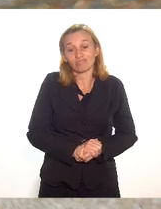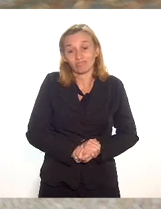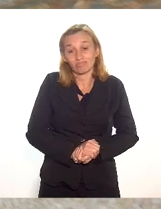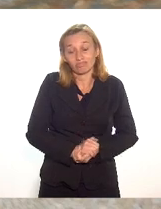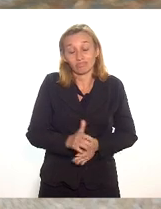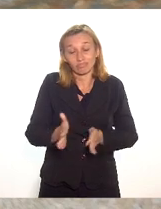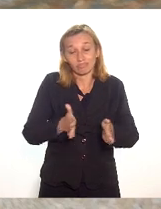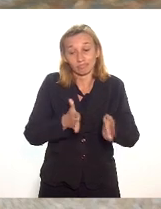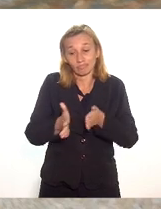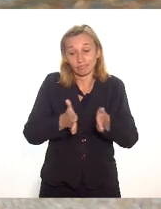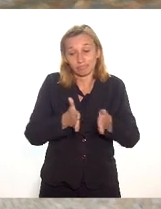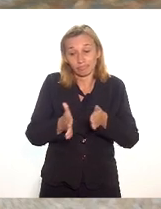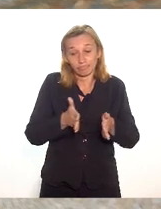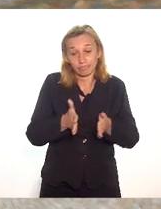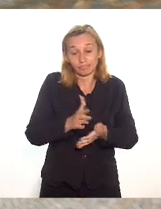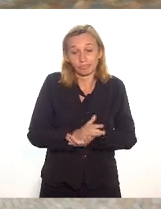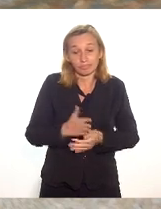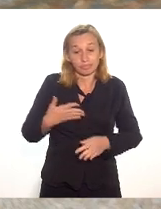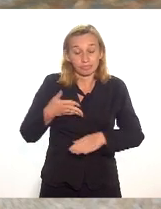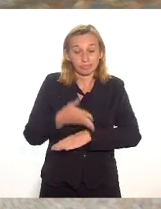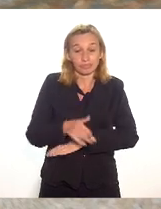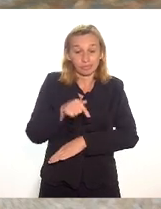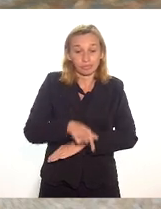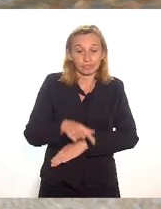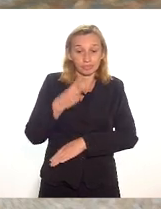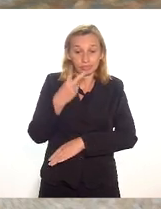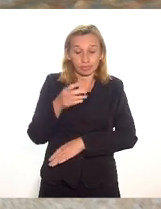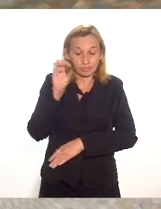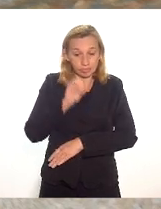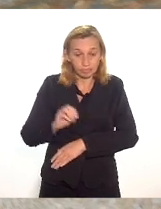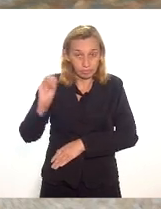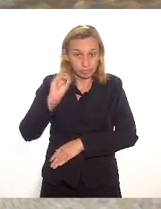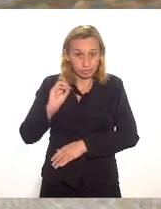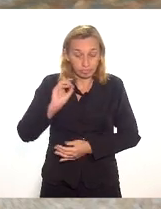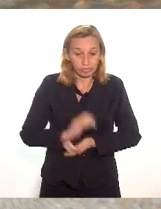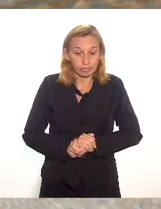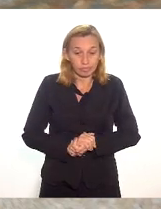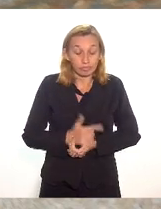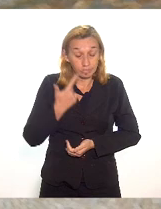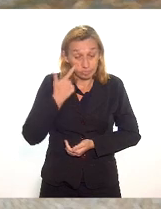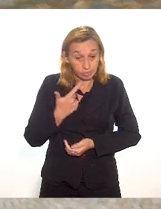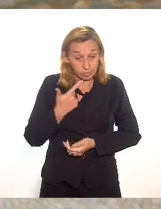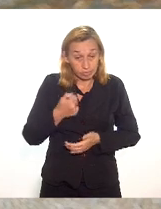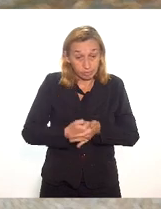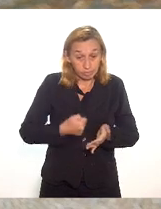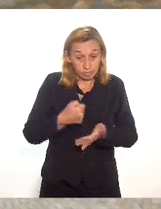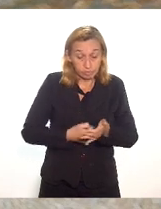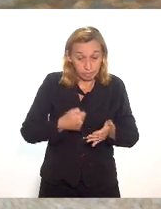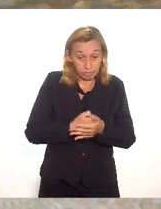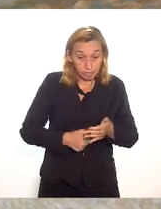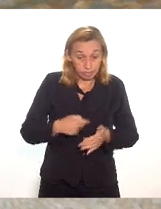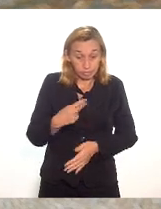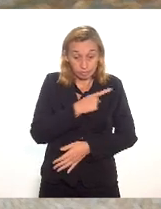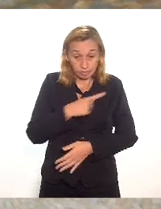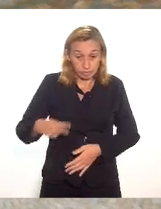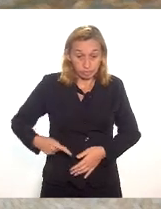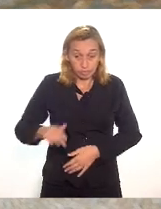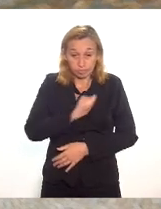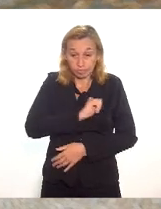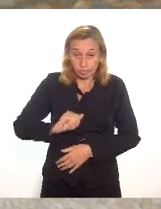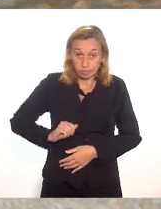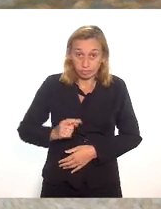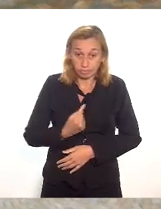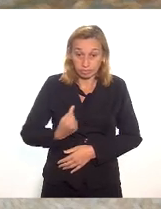no período que eu entrei aqui, dia 2 de outubro. Eu vi a luta do nosso presidente André